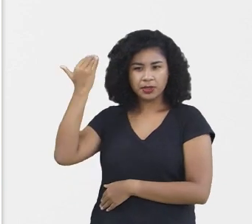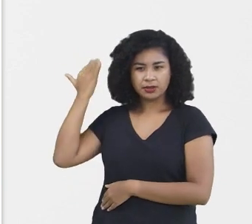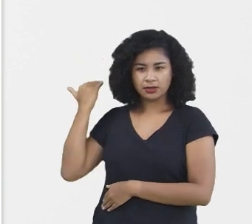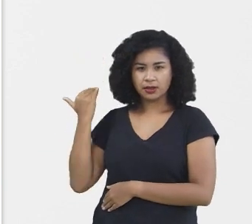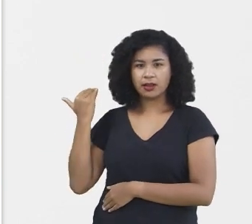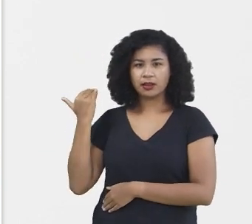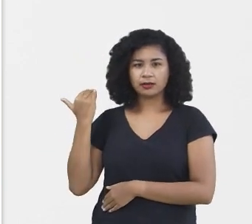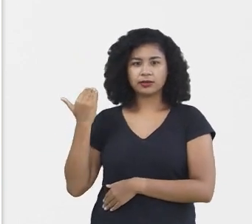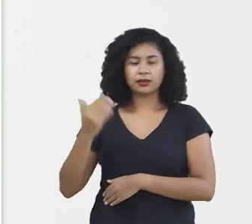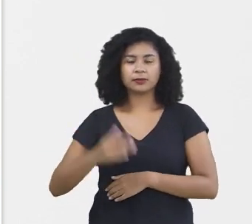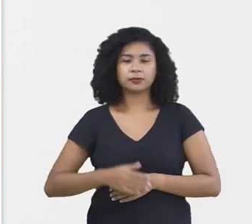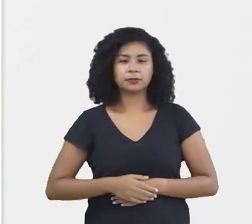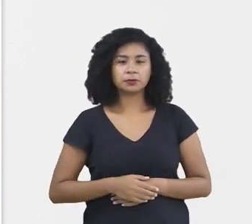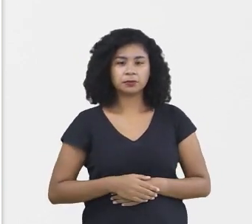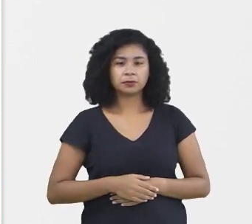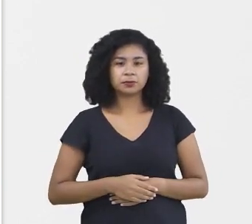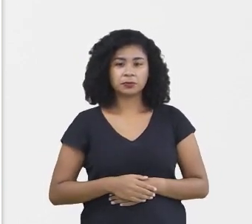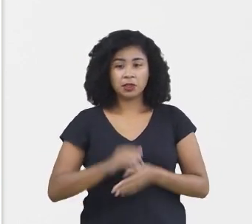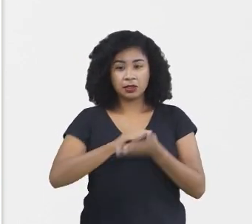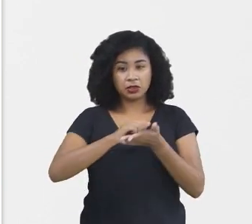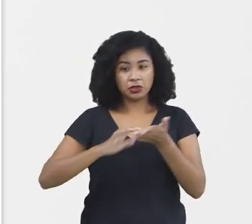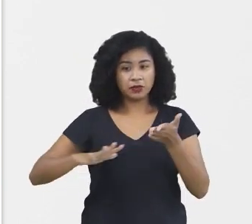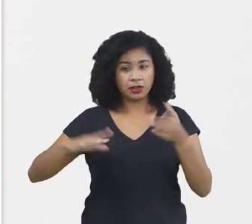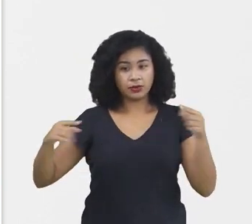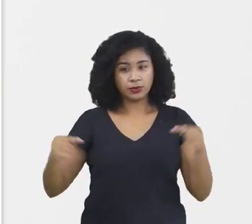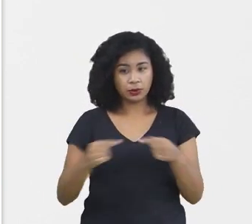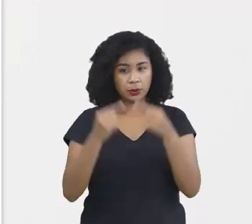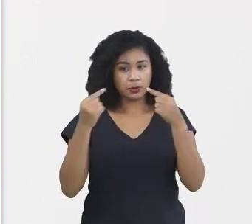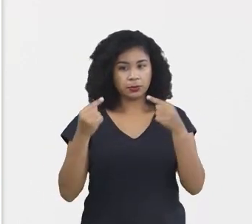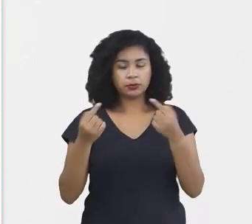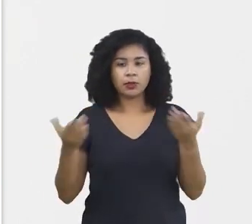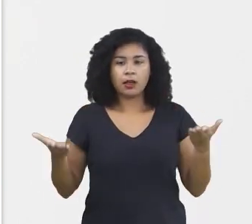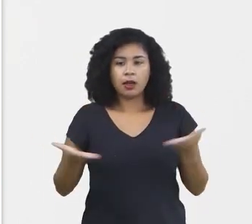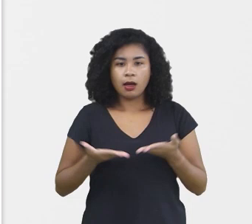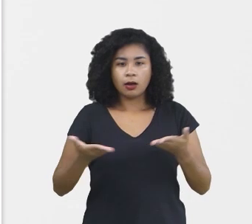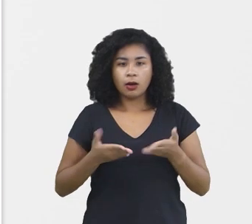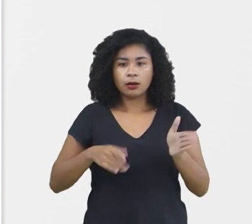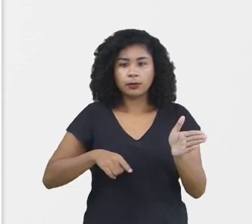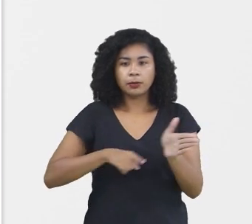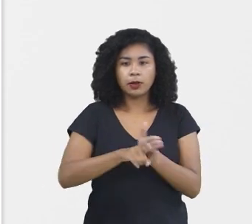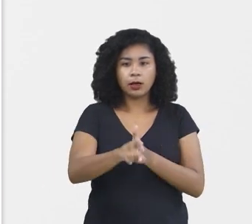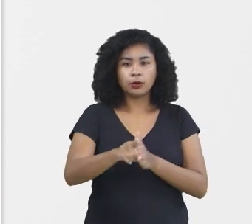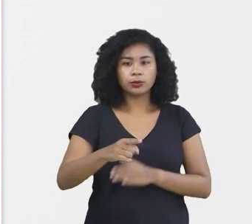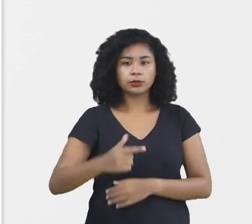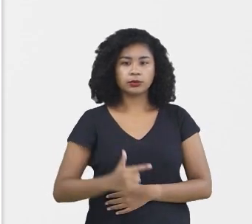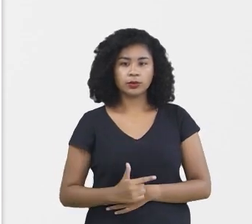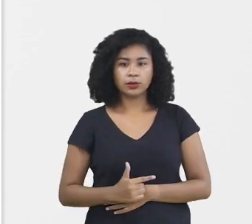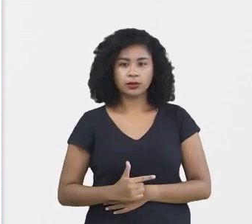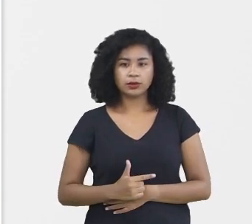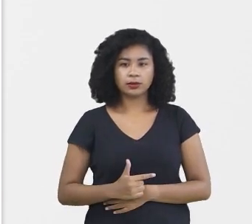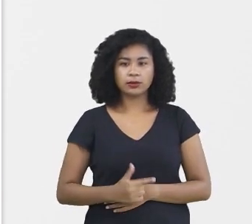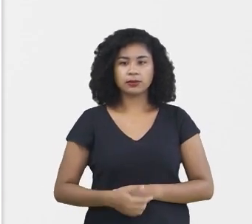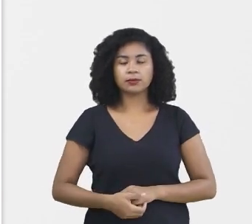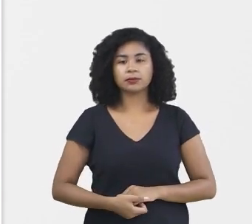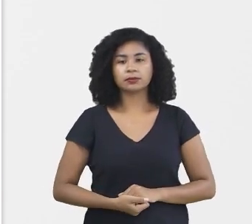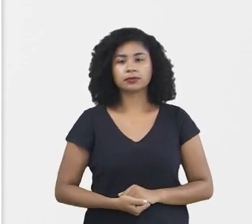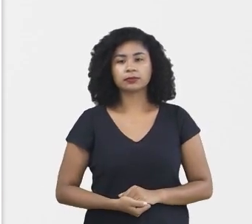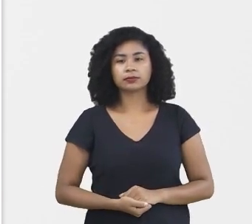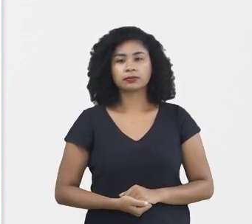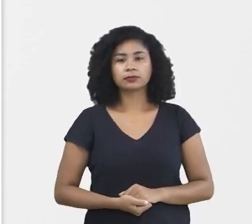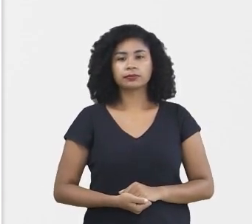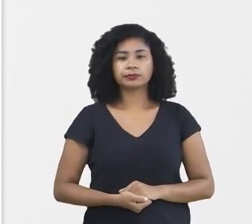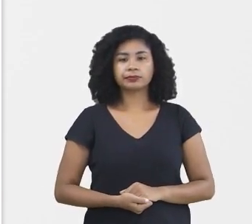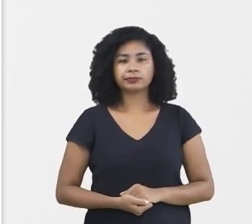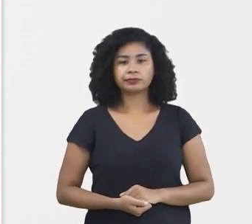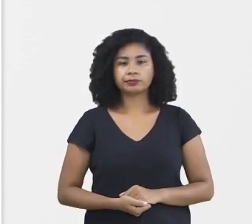essa atividade, certo? Então, nós vamos seguir agora para a nossa questão 2. Na